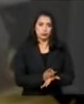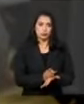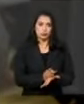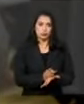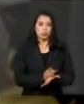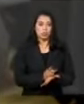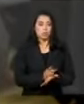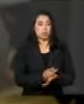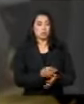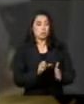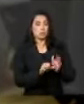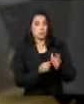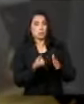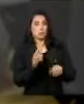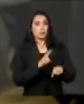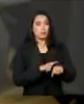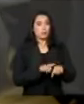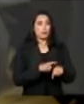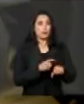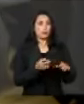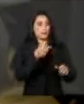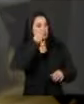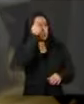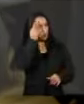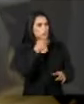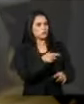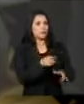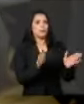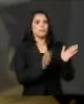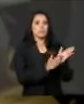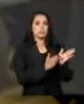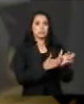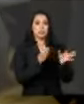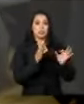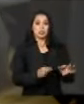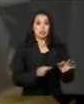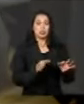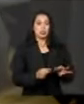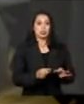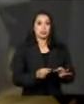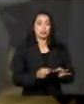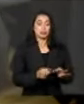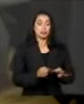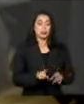primeiro momento, porque as pessoas pensam que tudo se resolverá. Estaremos tratando um tumor,